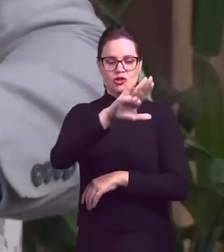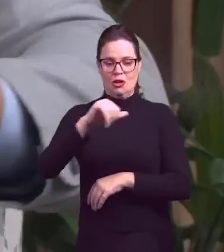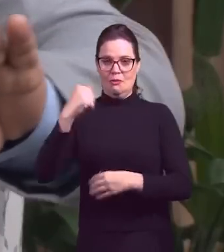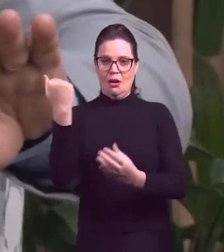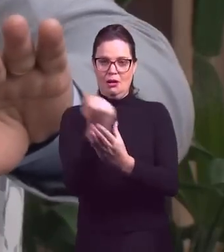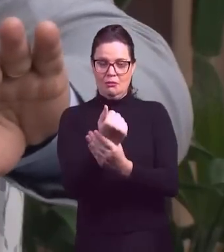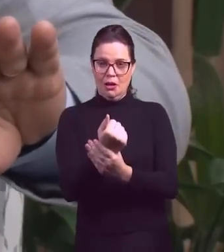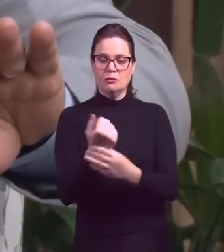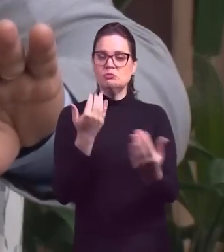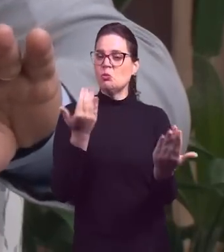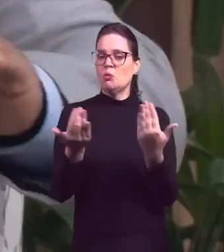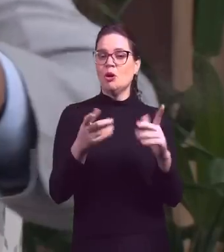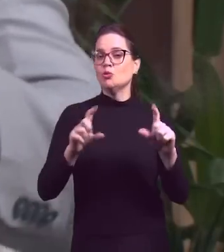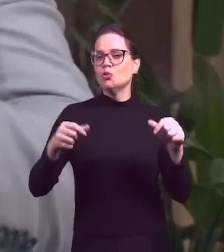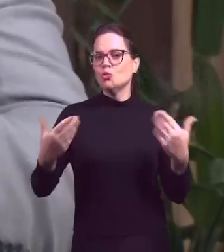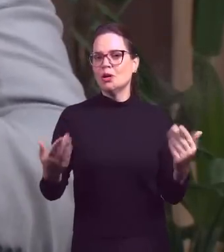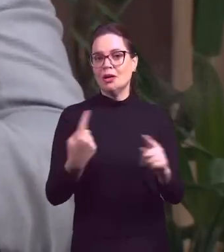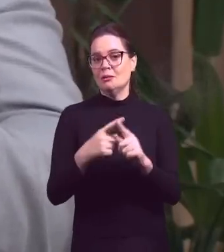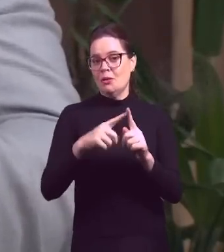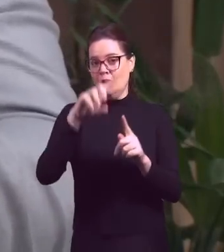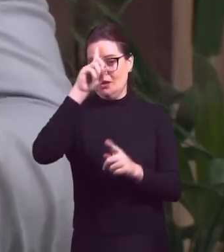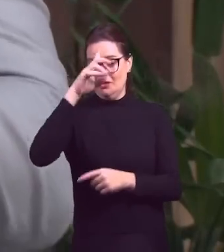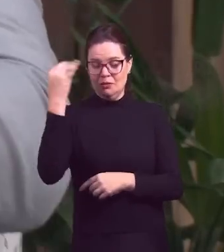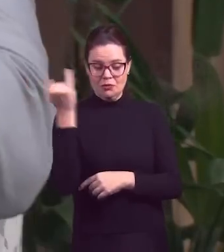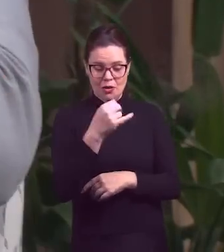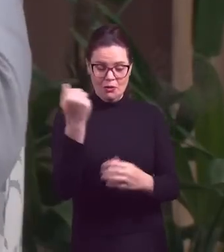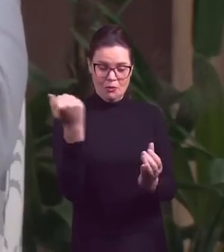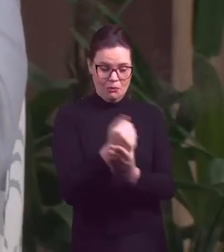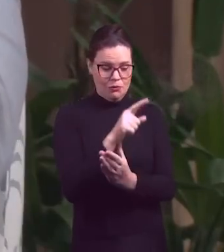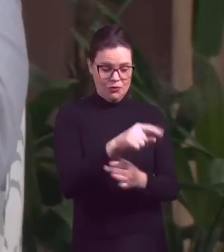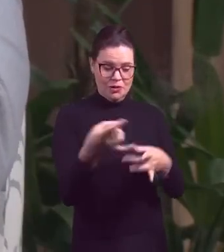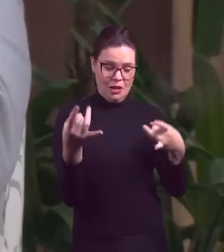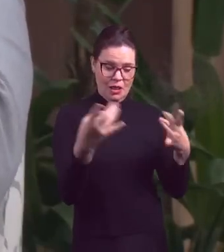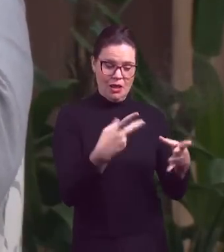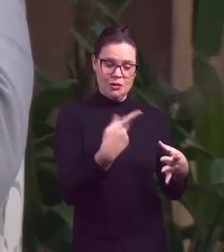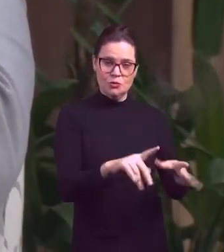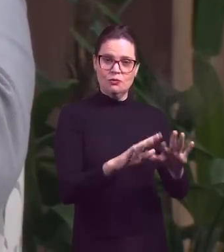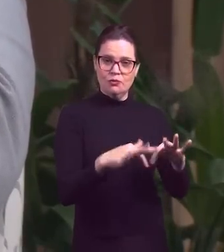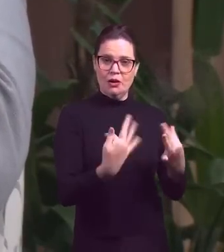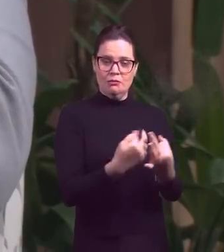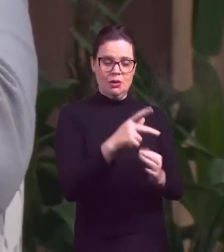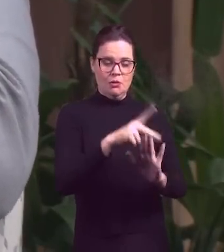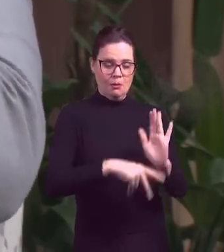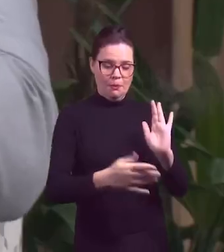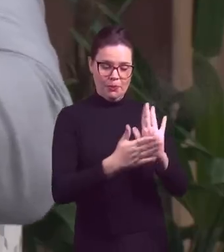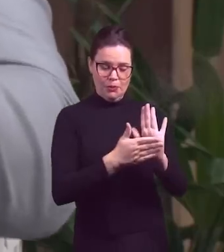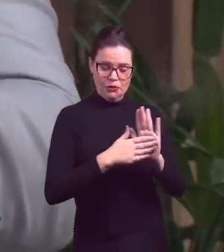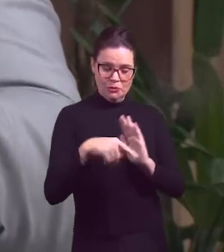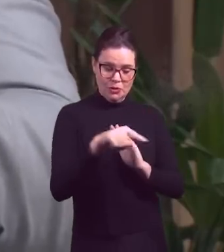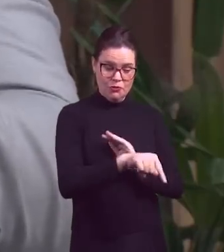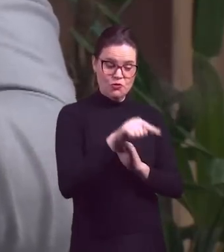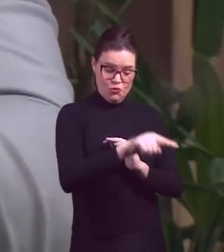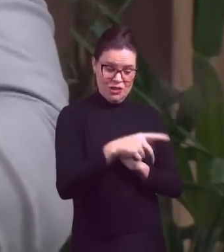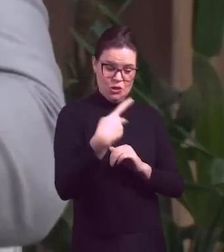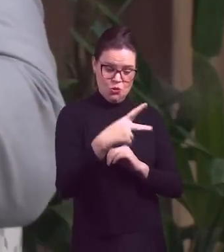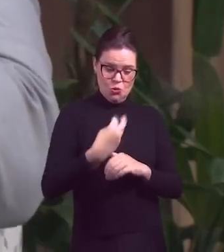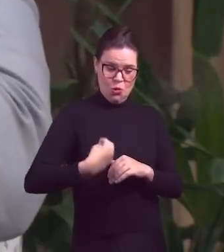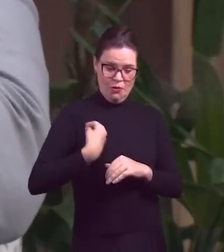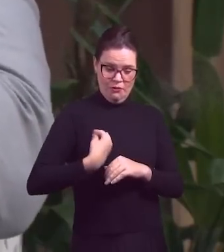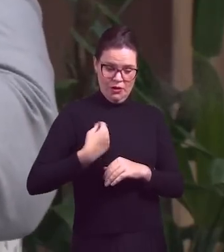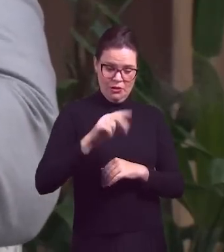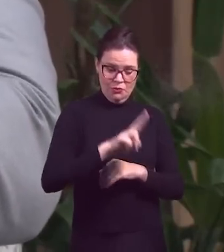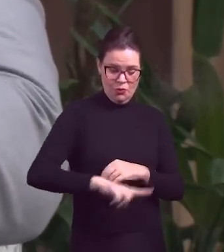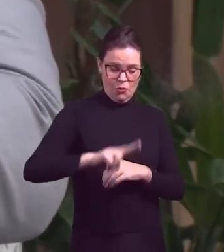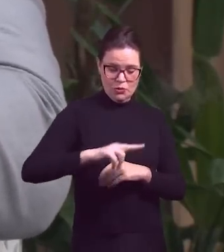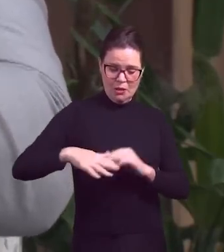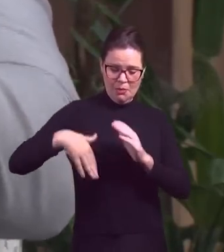ele deixar a terra dele, porque Deus teria um projeto específico para ele e que através dele